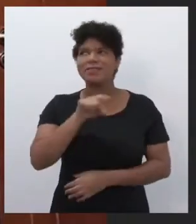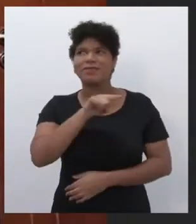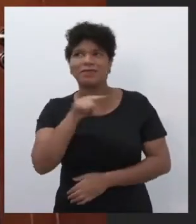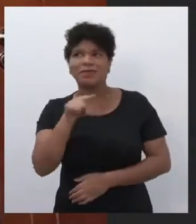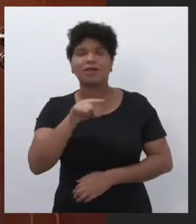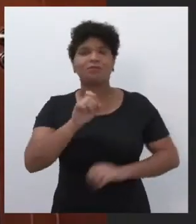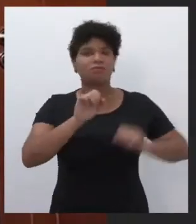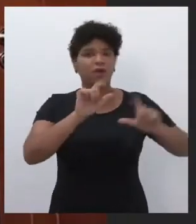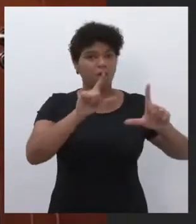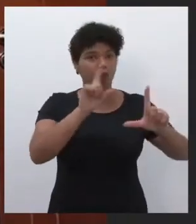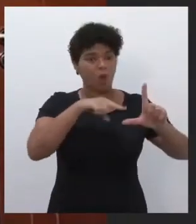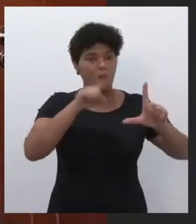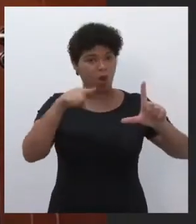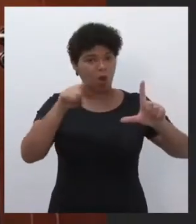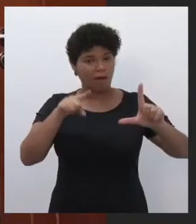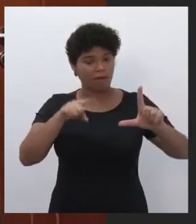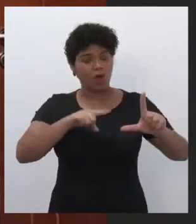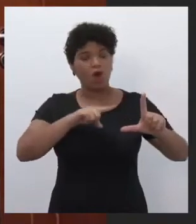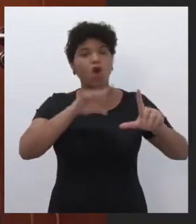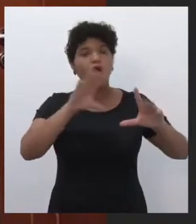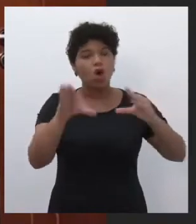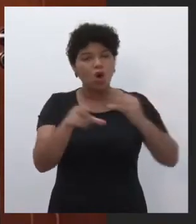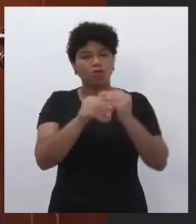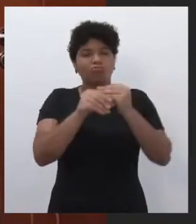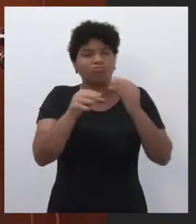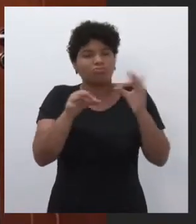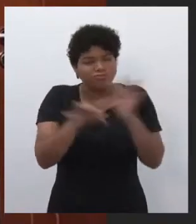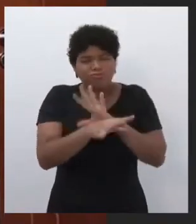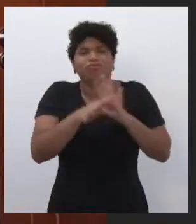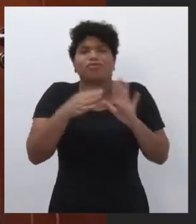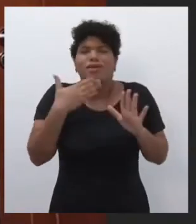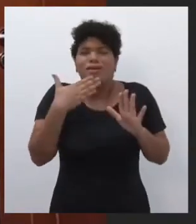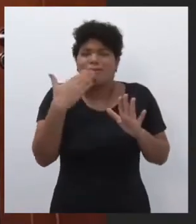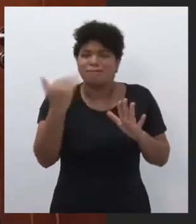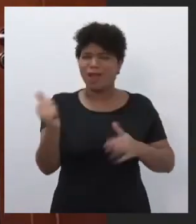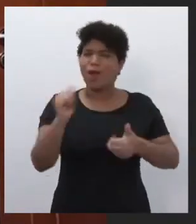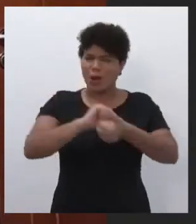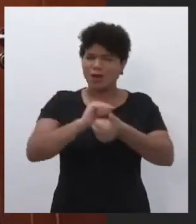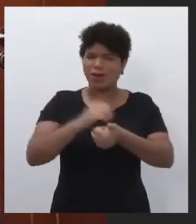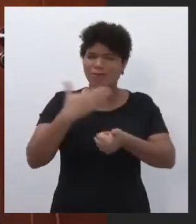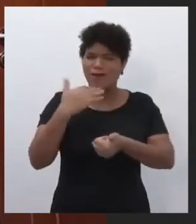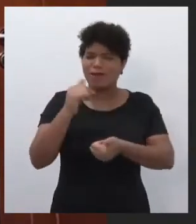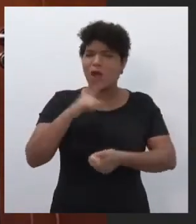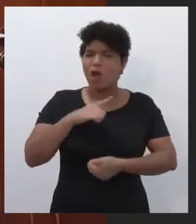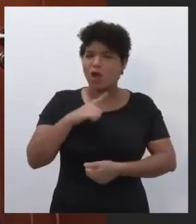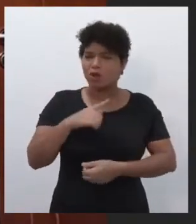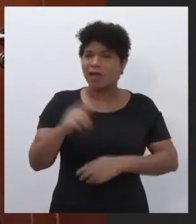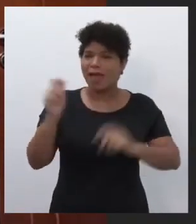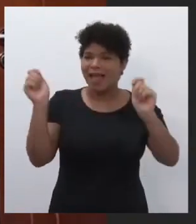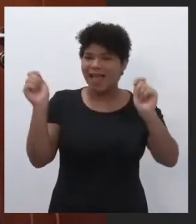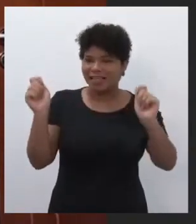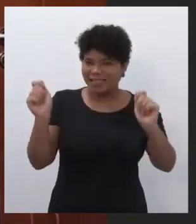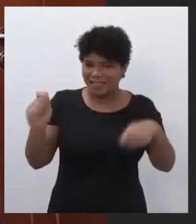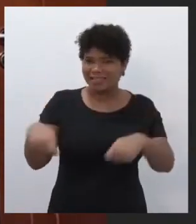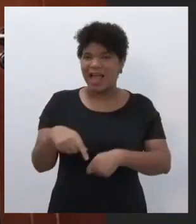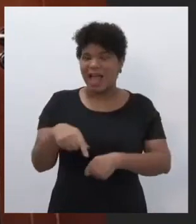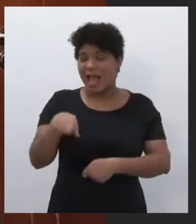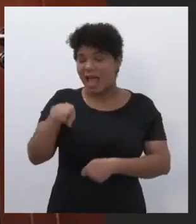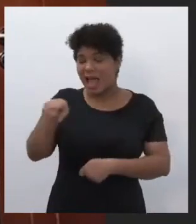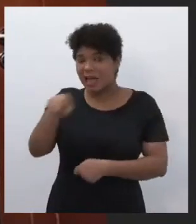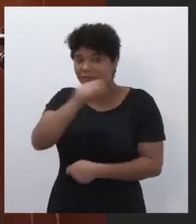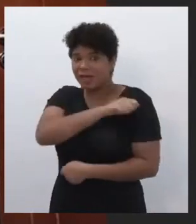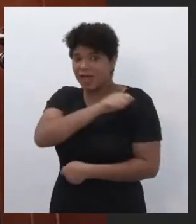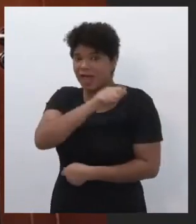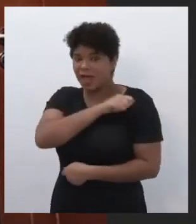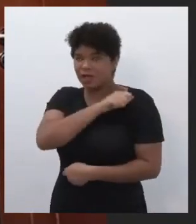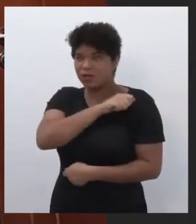nesse último aí, né? A elaboração da proposta de atividade, ela pode ser ainda mais rica e provocar muitas perguntas e